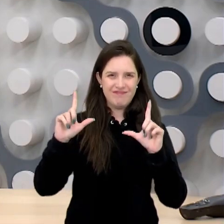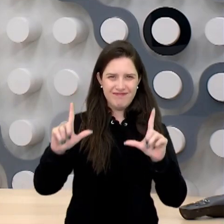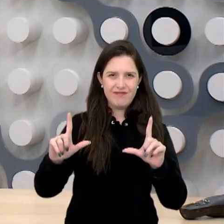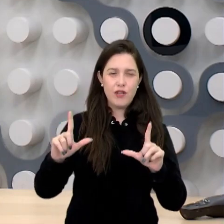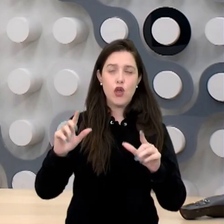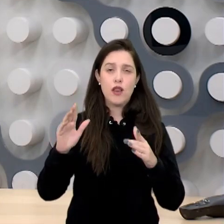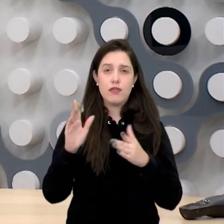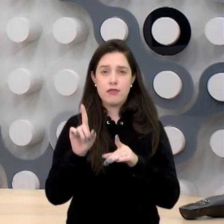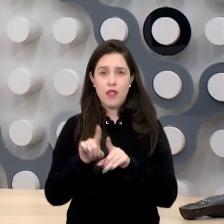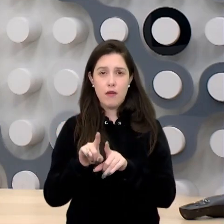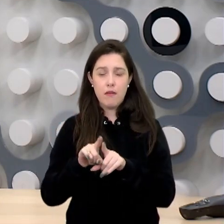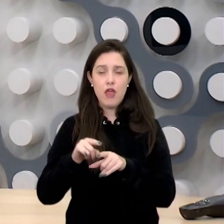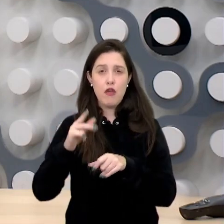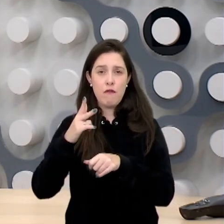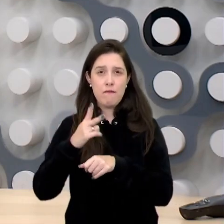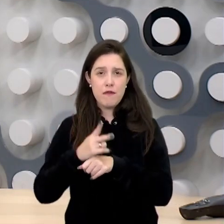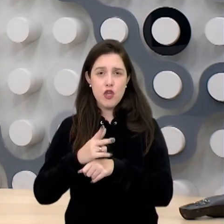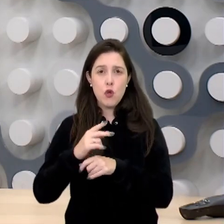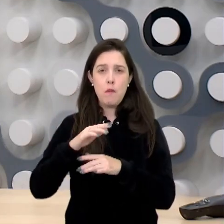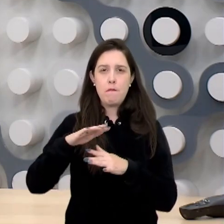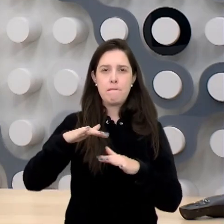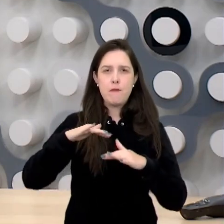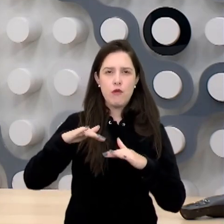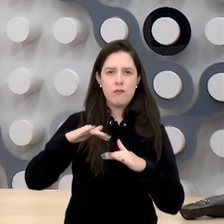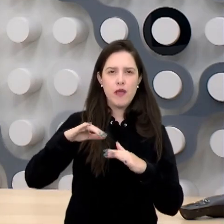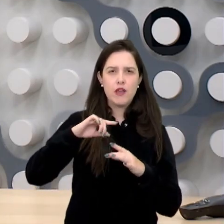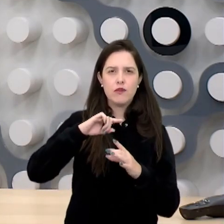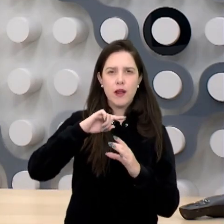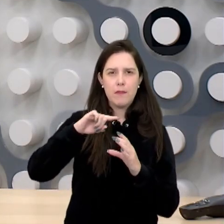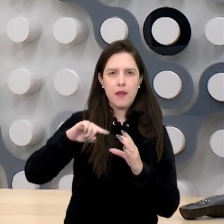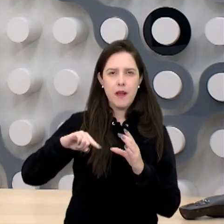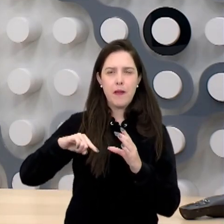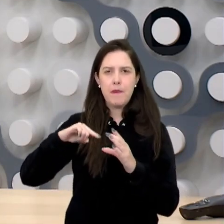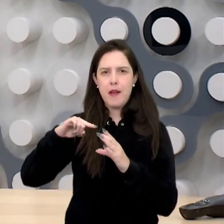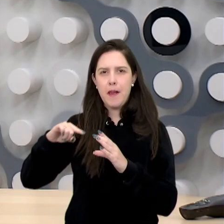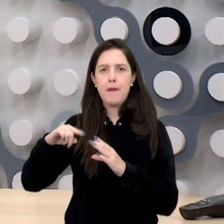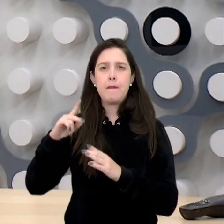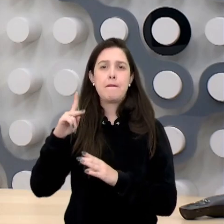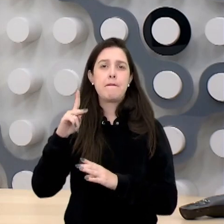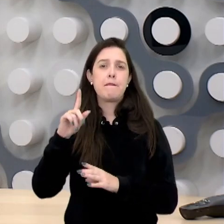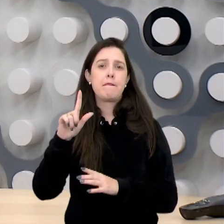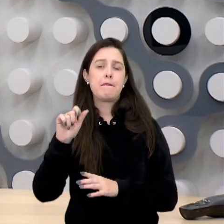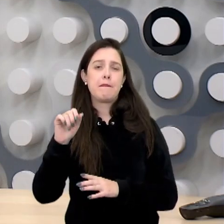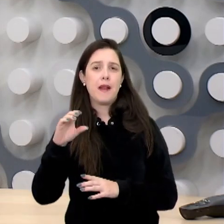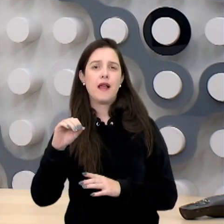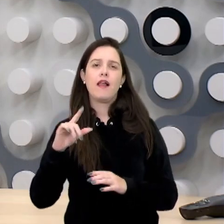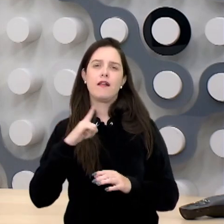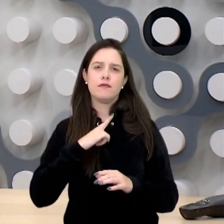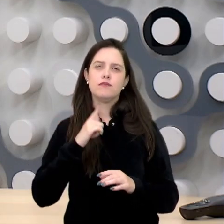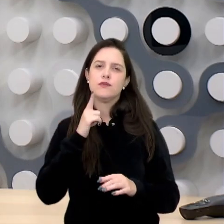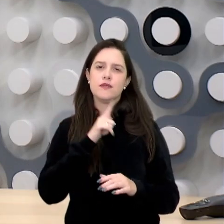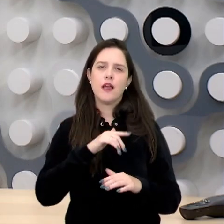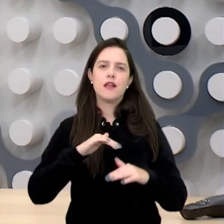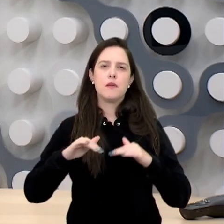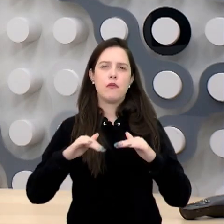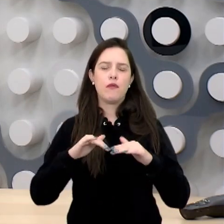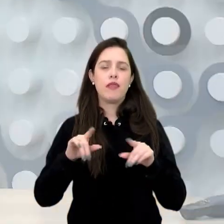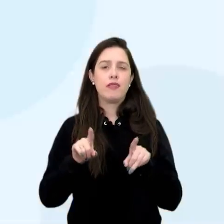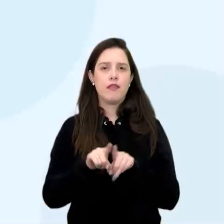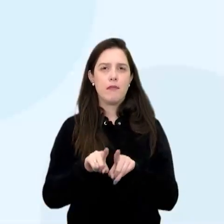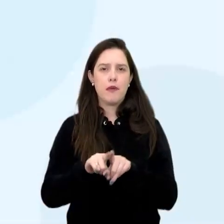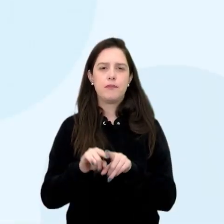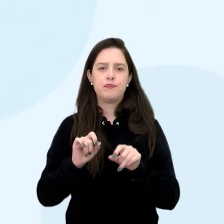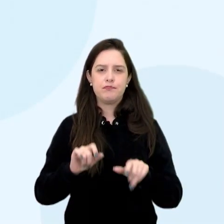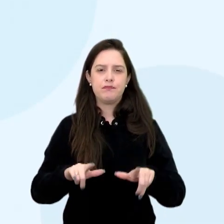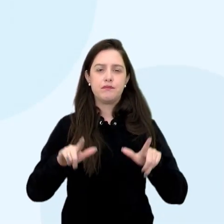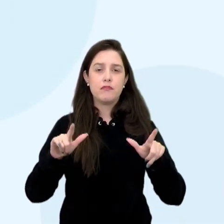de convecção, né, do manto, né, o que faz também com que as placas tectônicas se movimentem. Vamos lá, voltar para a tela, e aí a